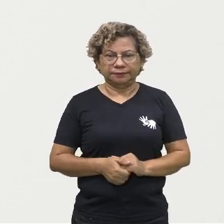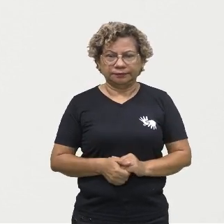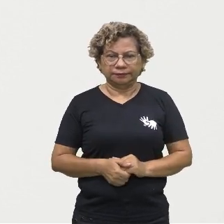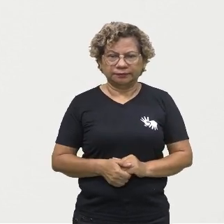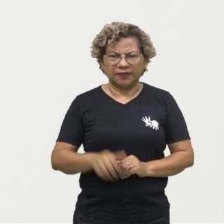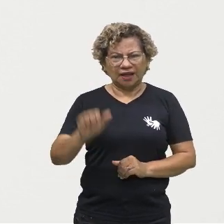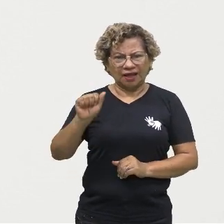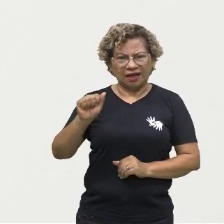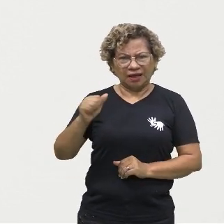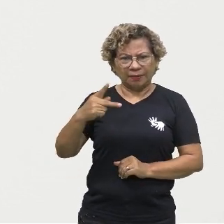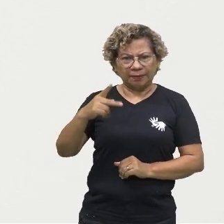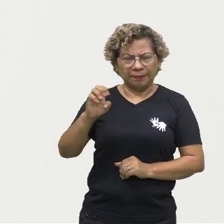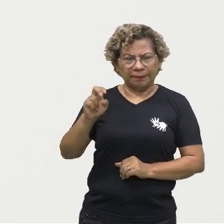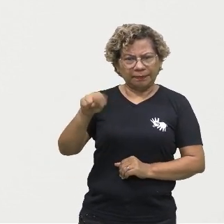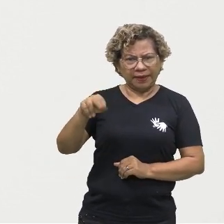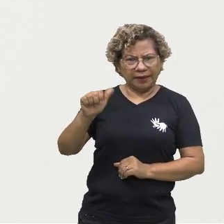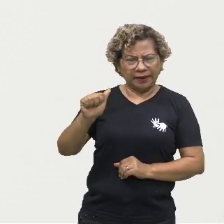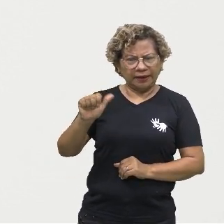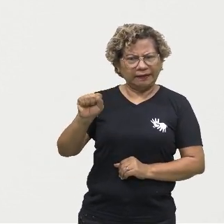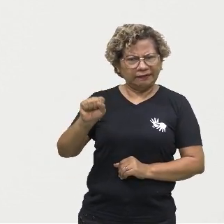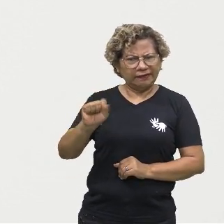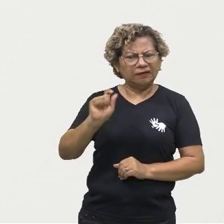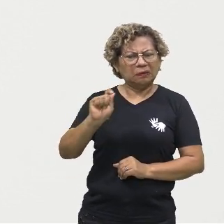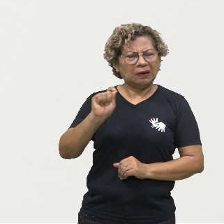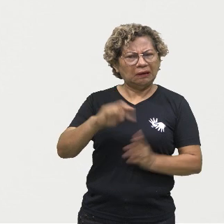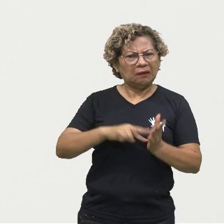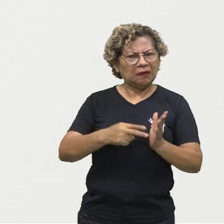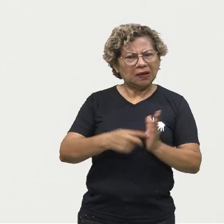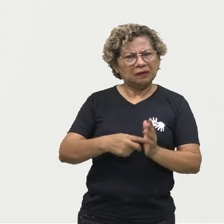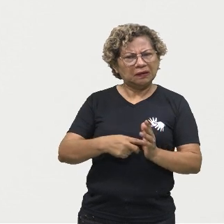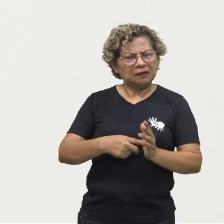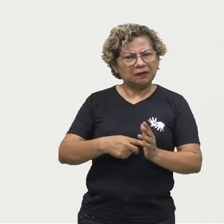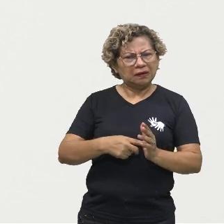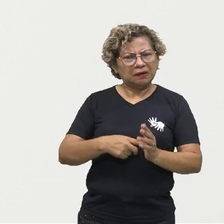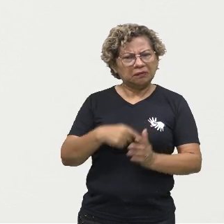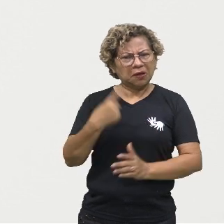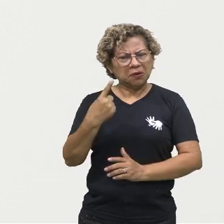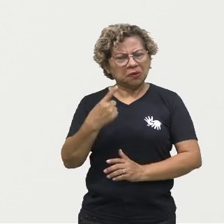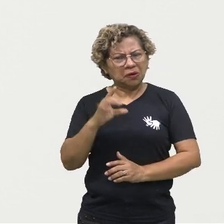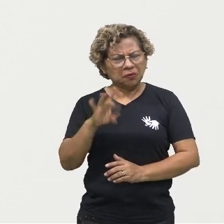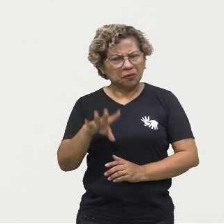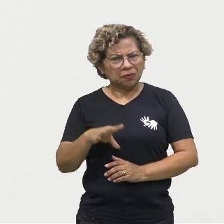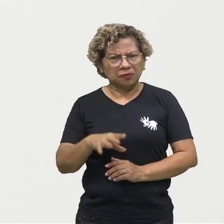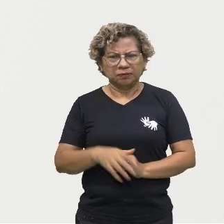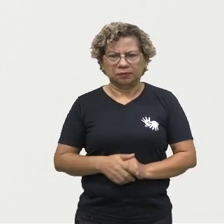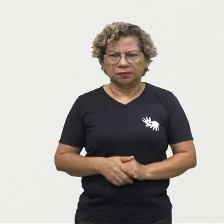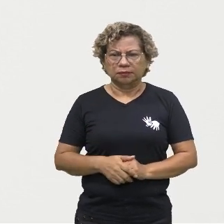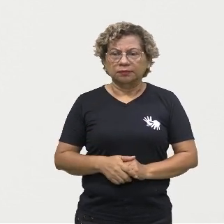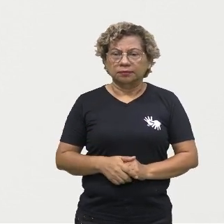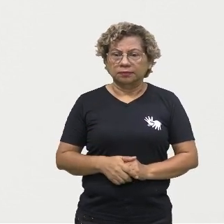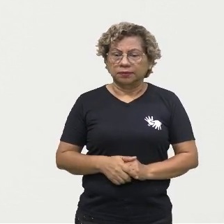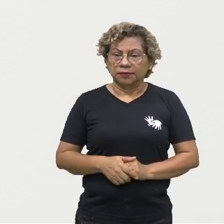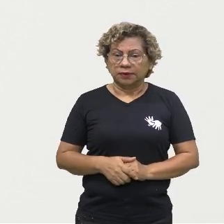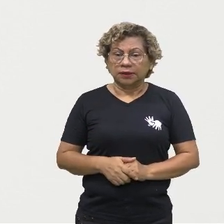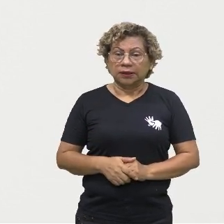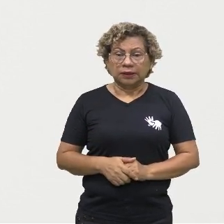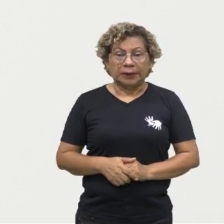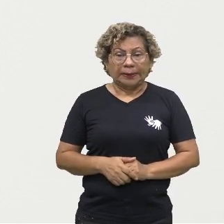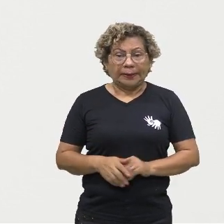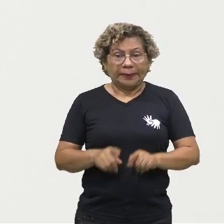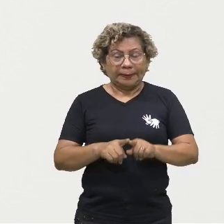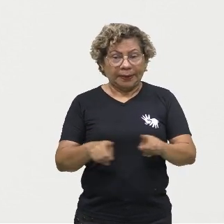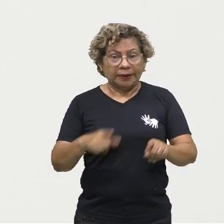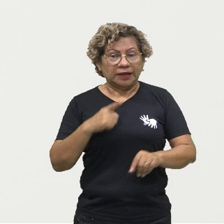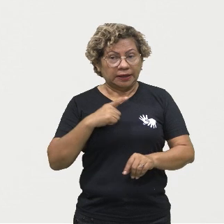é verdade. Acabamos de ver que tem textos que são orais, não escritos. E também,